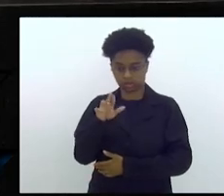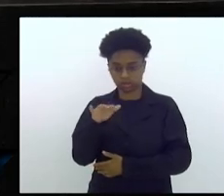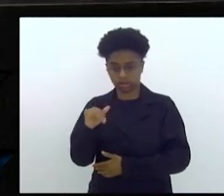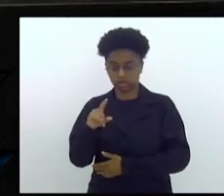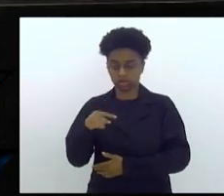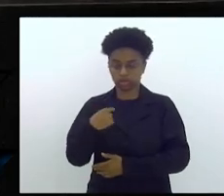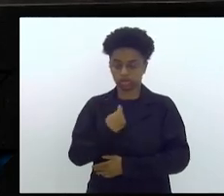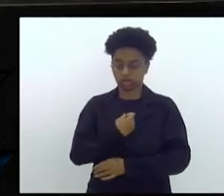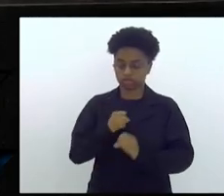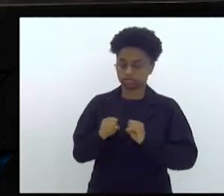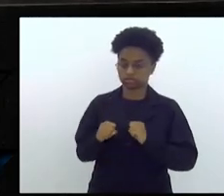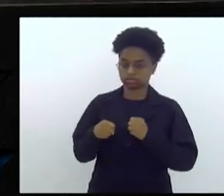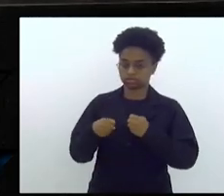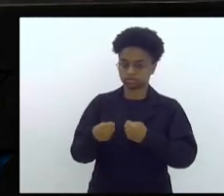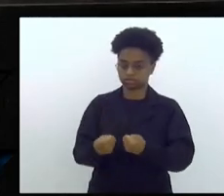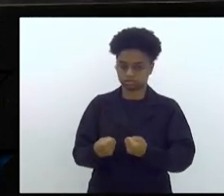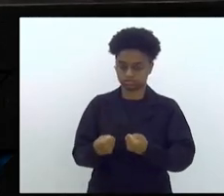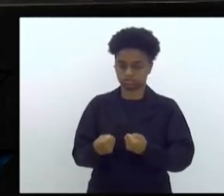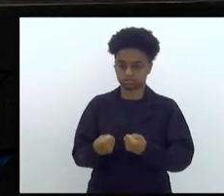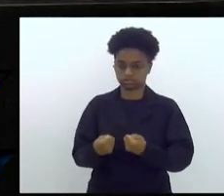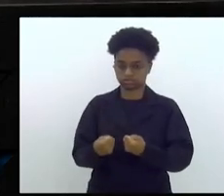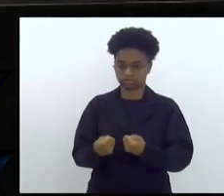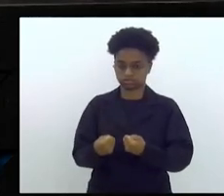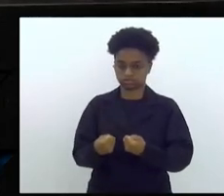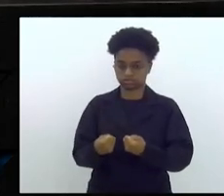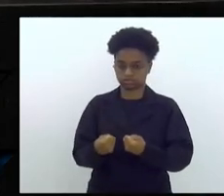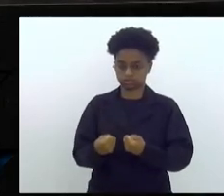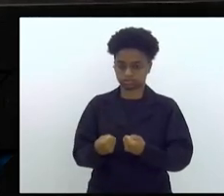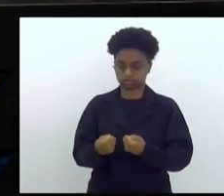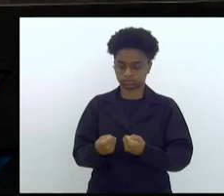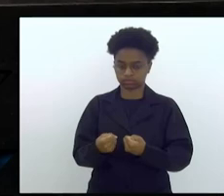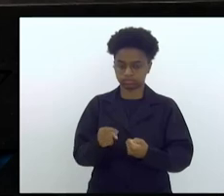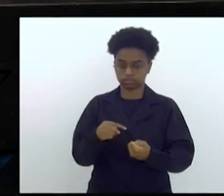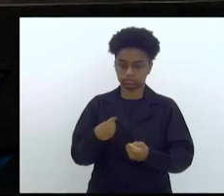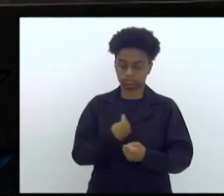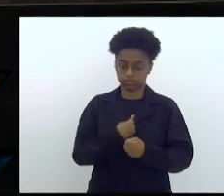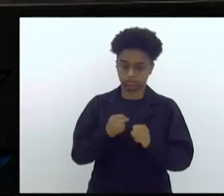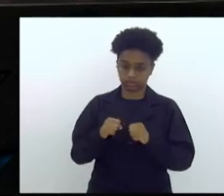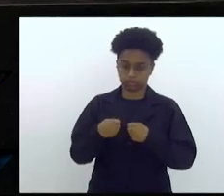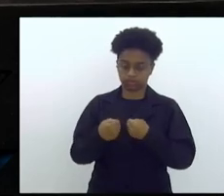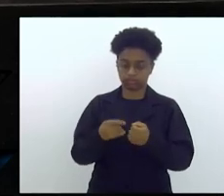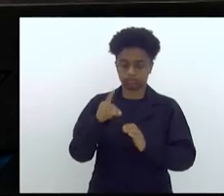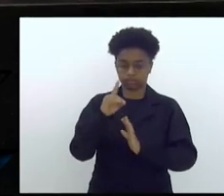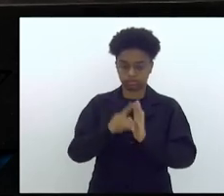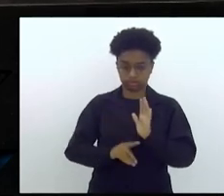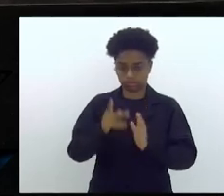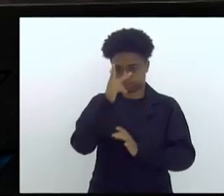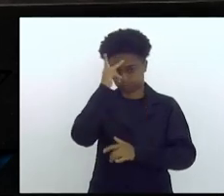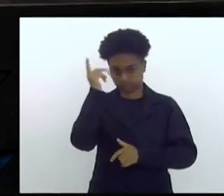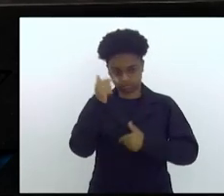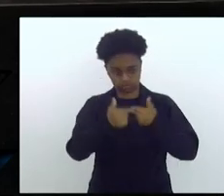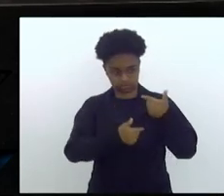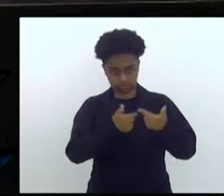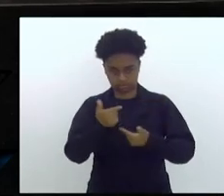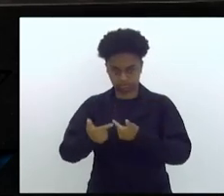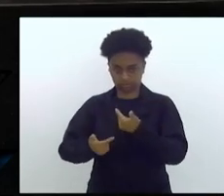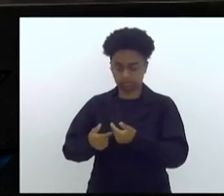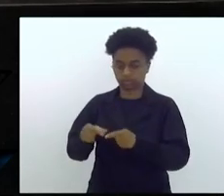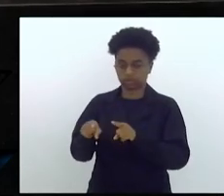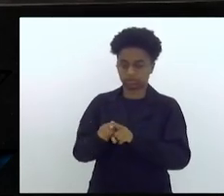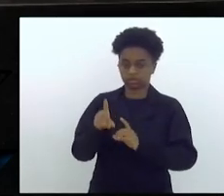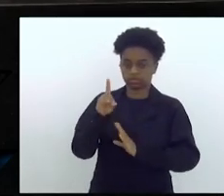defendendo a defesa estamos defendendo o direito do trabalhador do